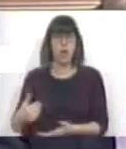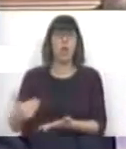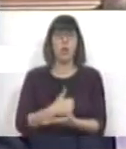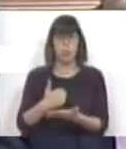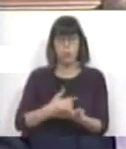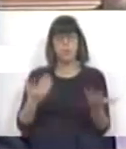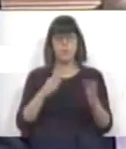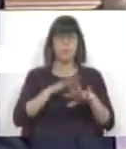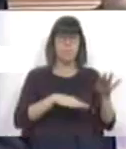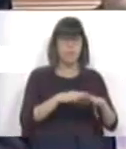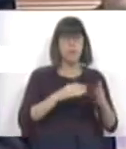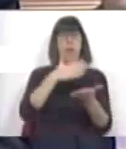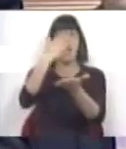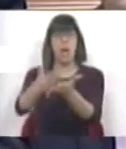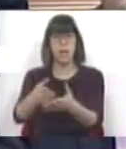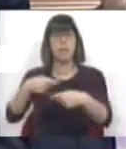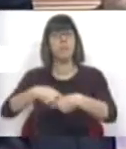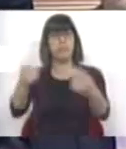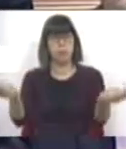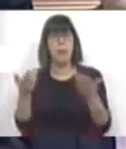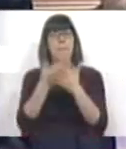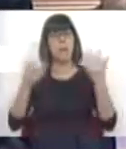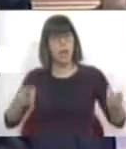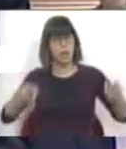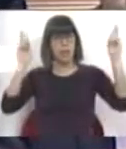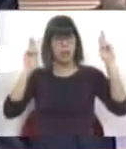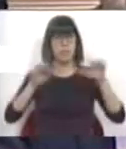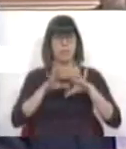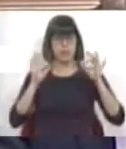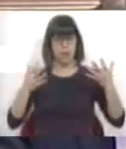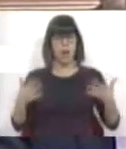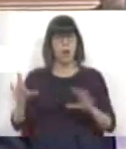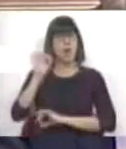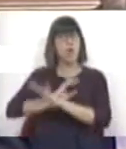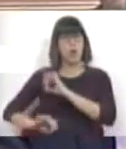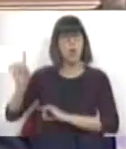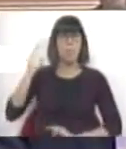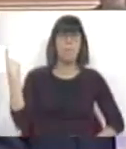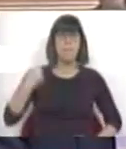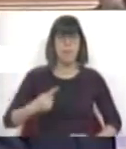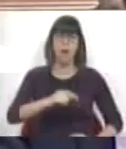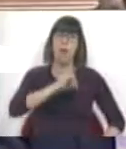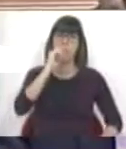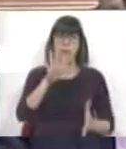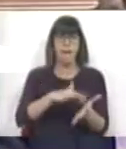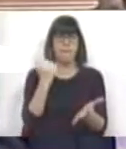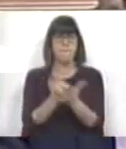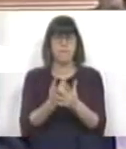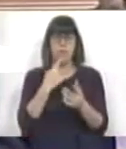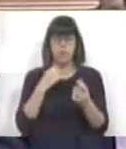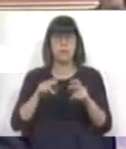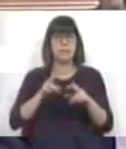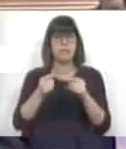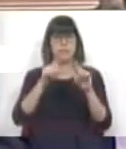lucros, desde a produção à distribuição, o mercado liberalizado, como é neste momento o europeu, obrigará sempre a uma